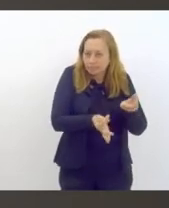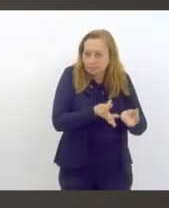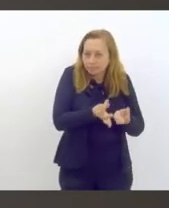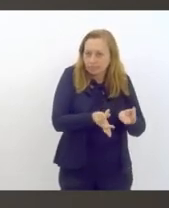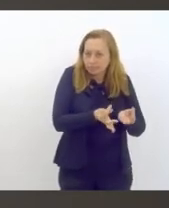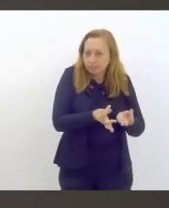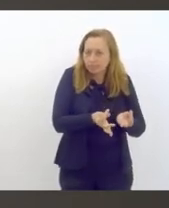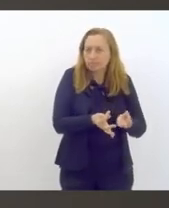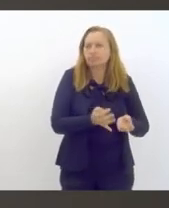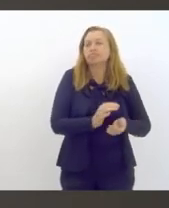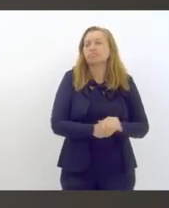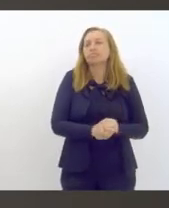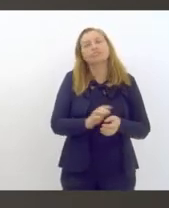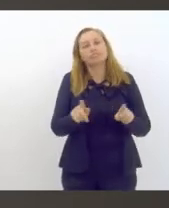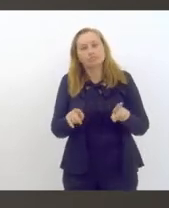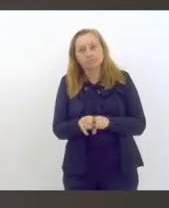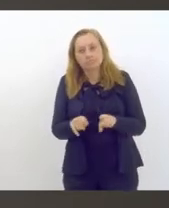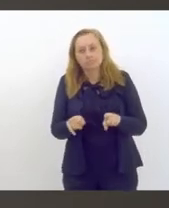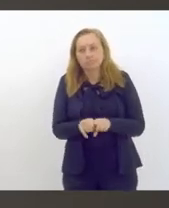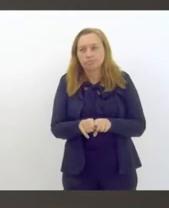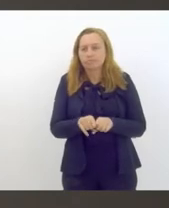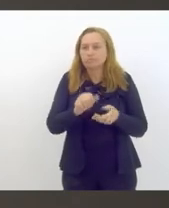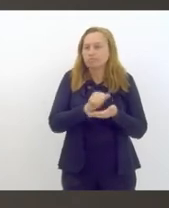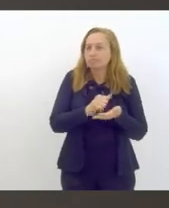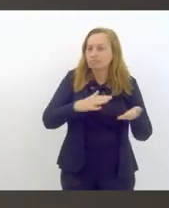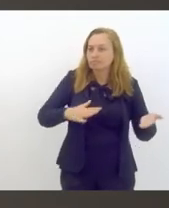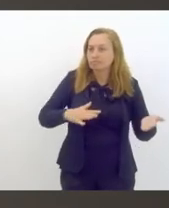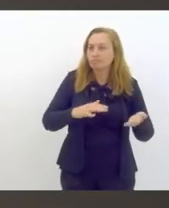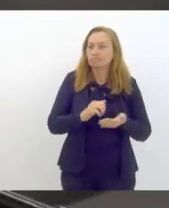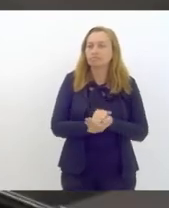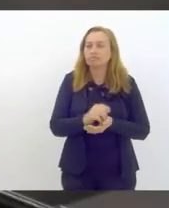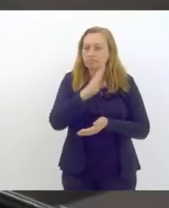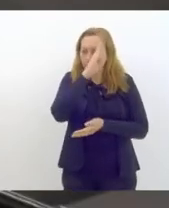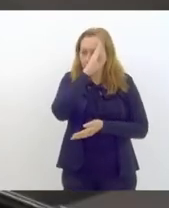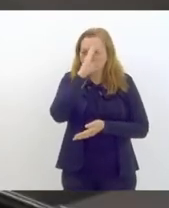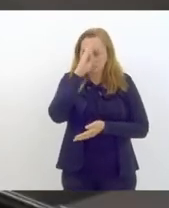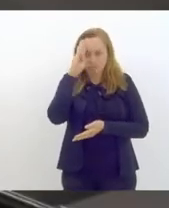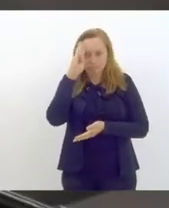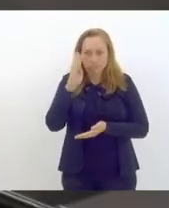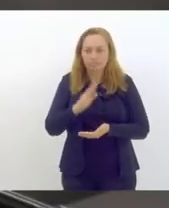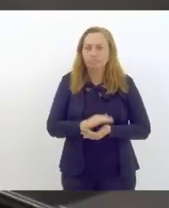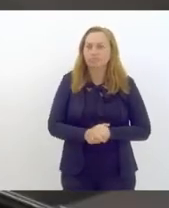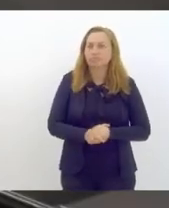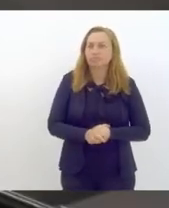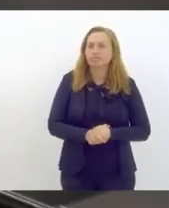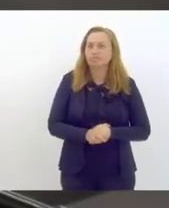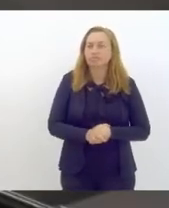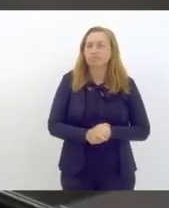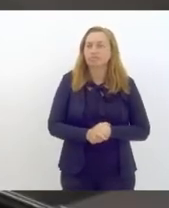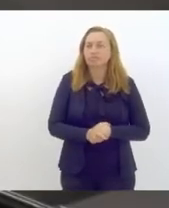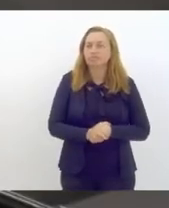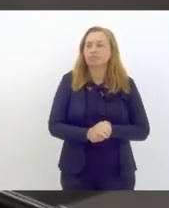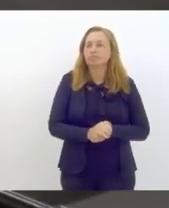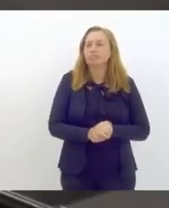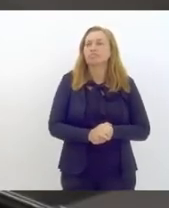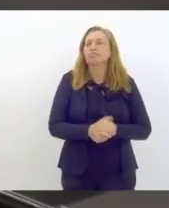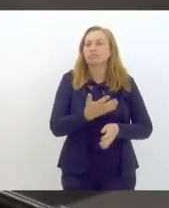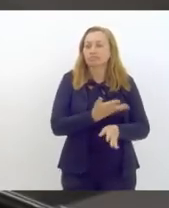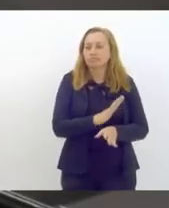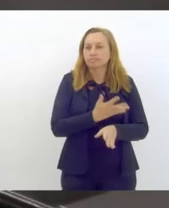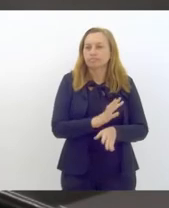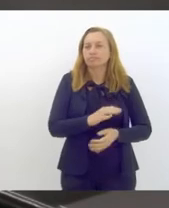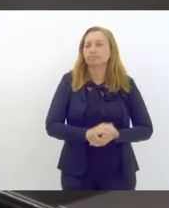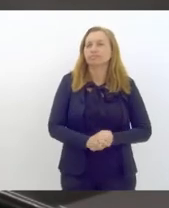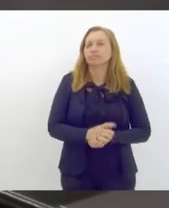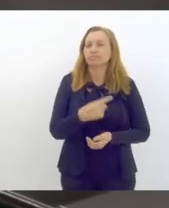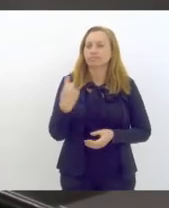mas principalmente para atividades acadêmicas, interdisciplinares e práticas. E o